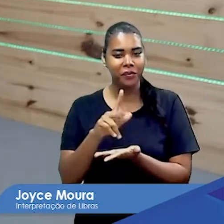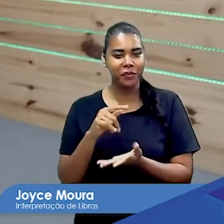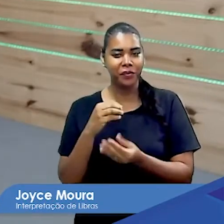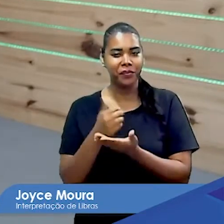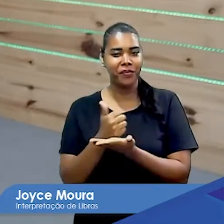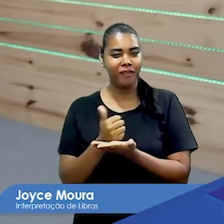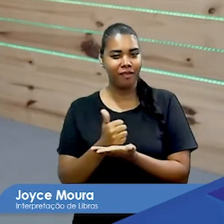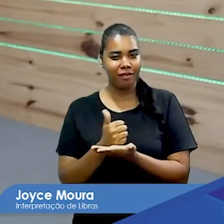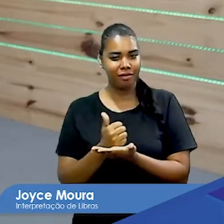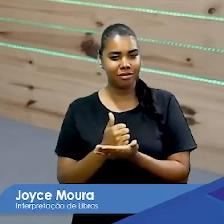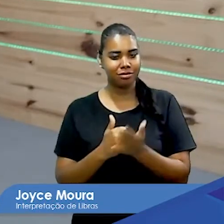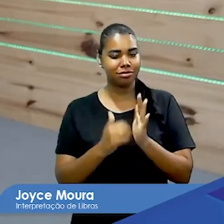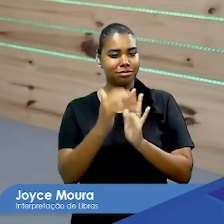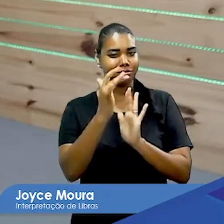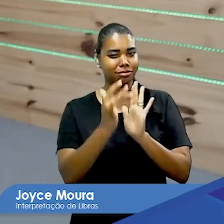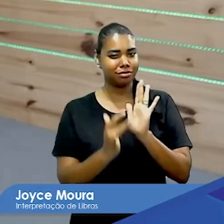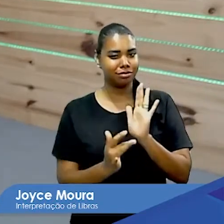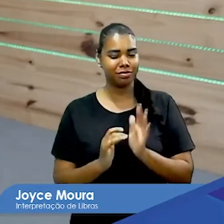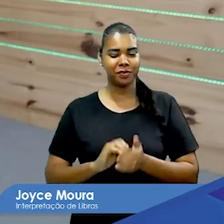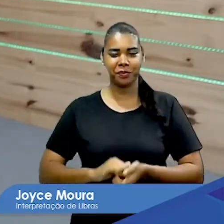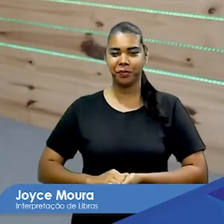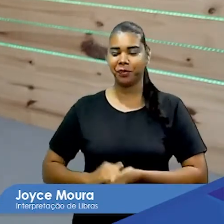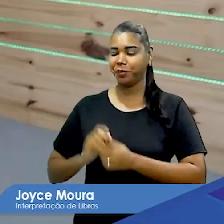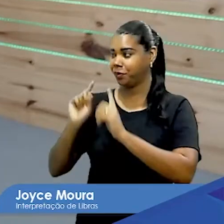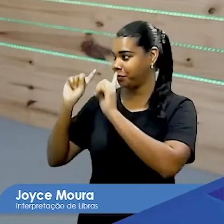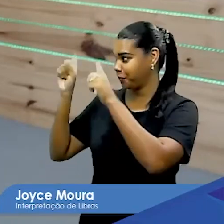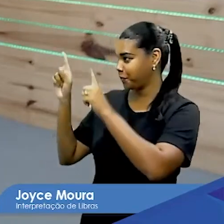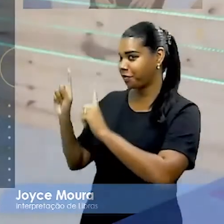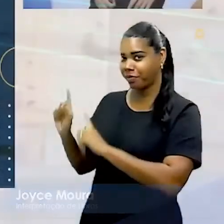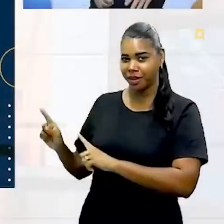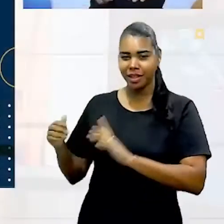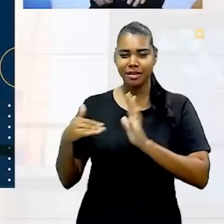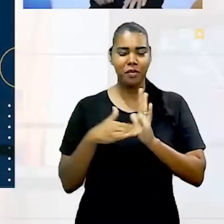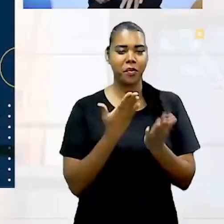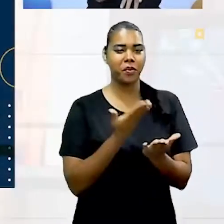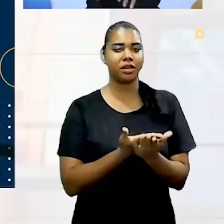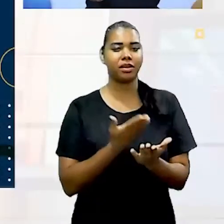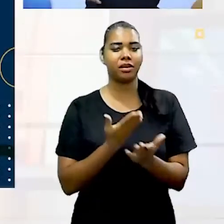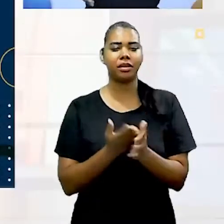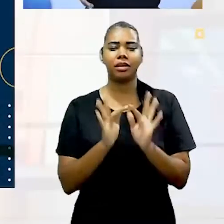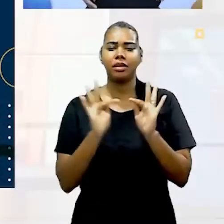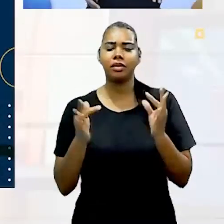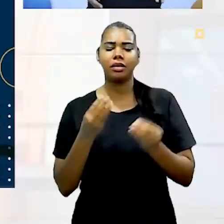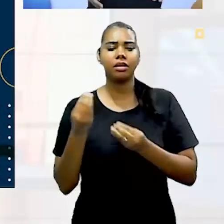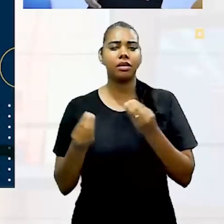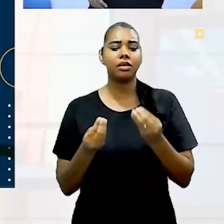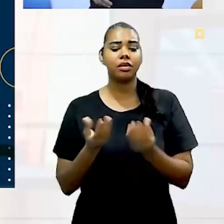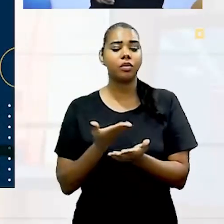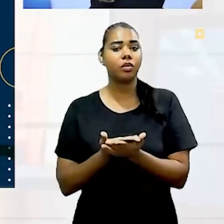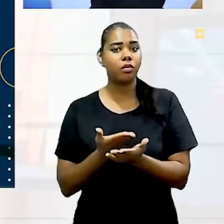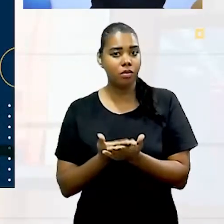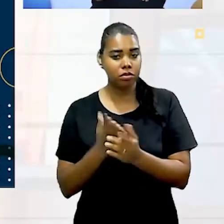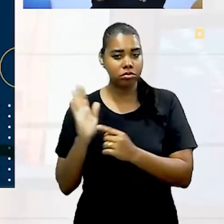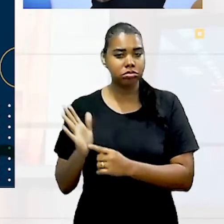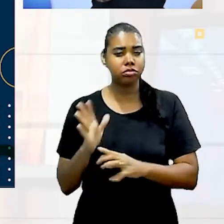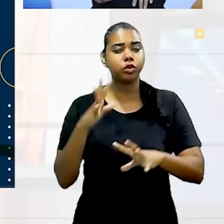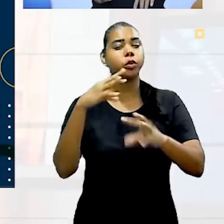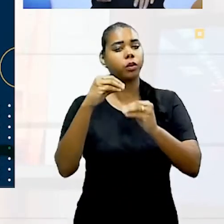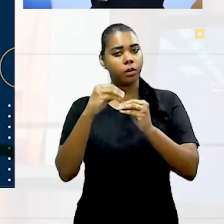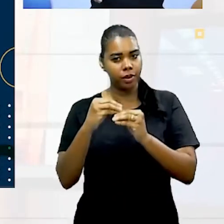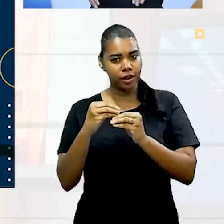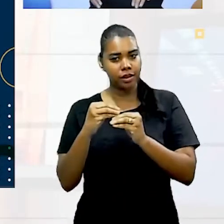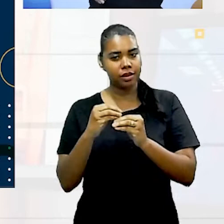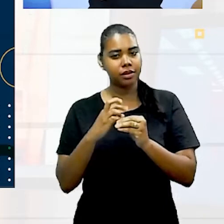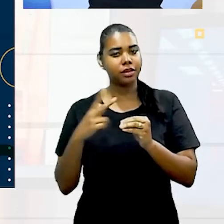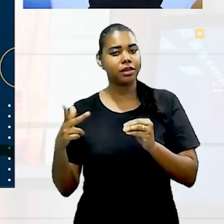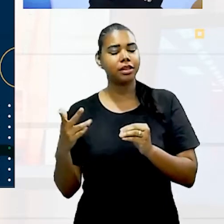Game Jam Roteiro. Essa última aula funciona como uma aula extra e ao mesmo tempo complementação das